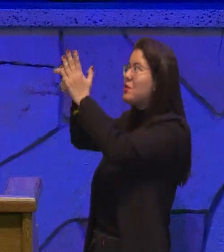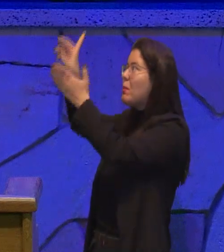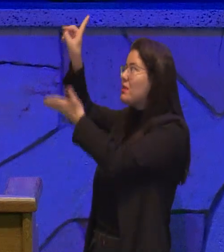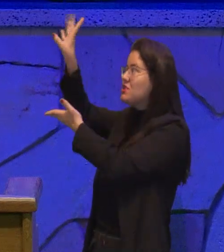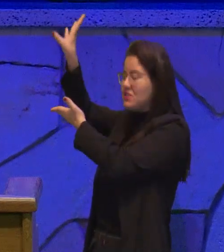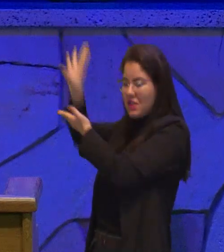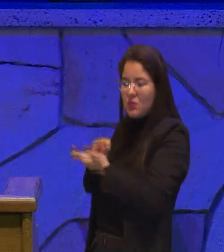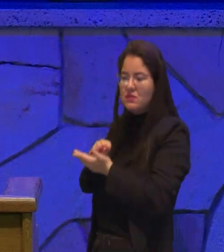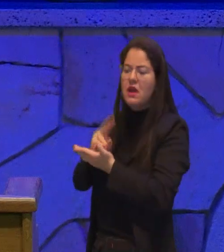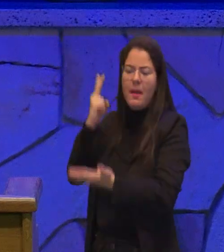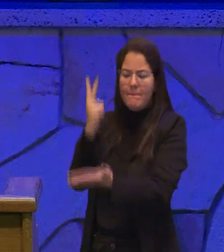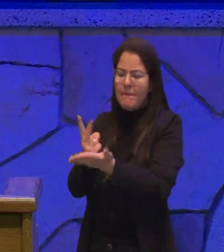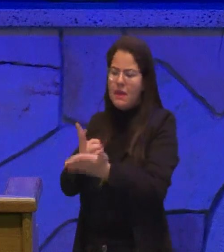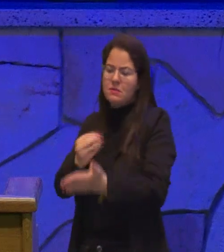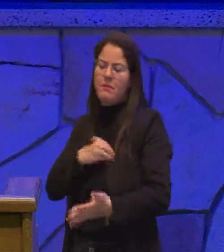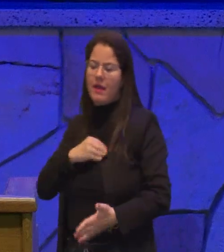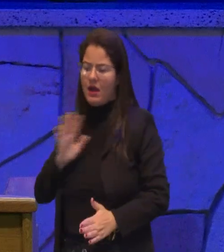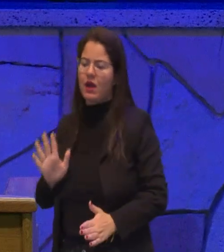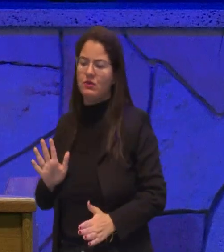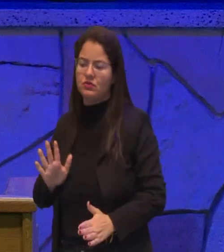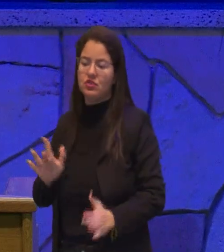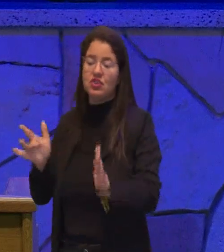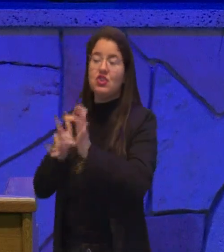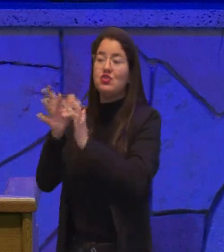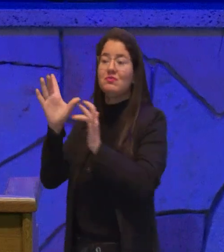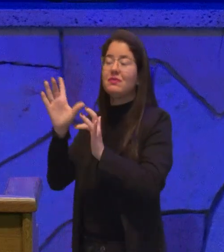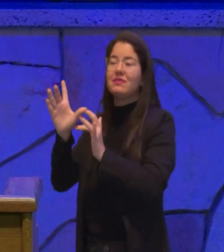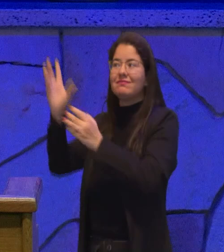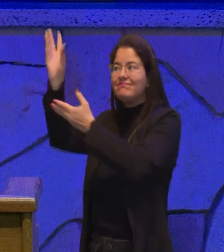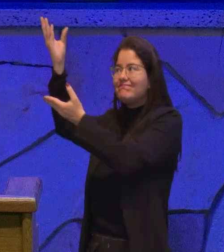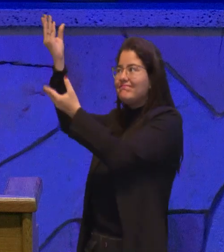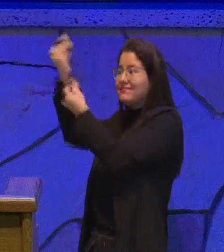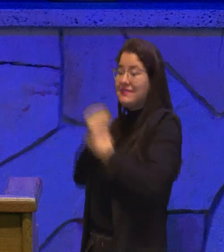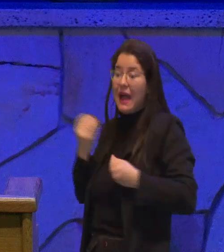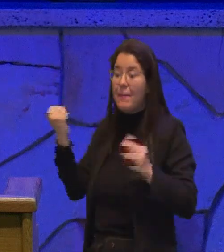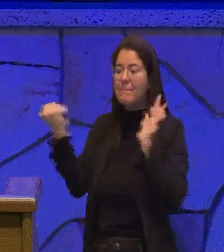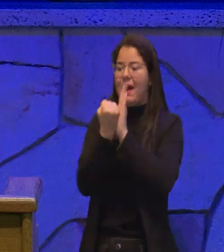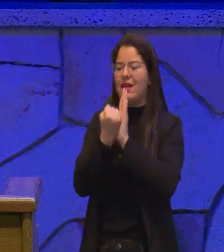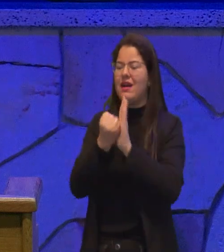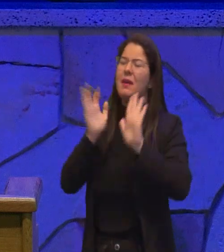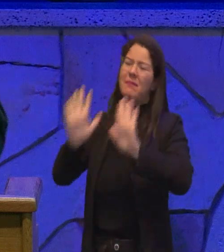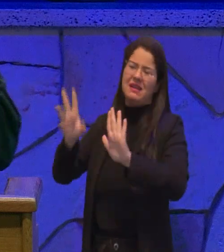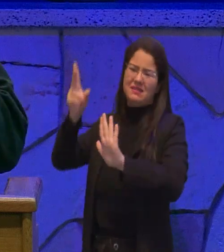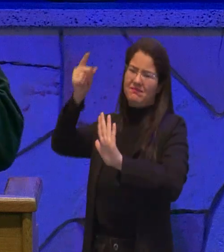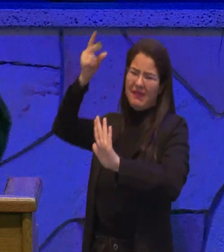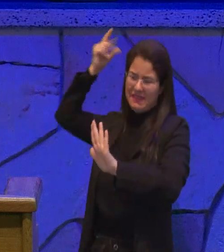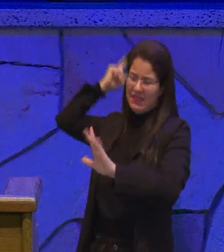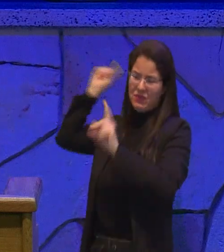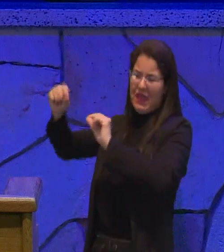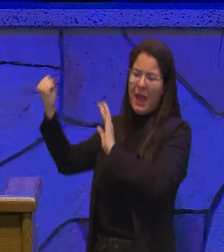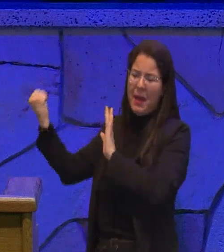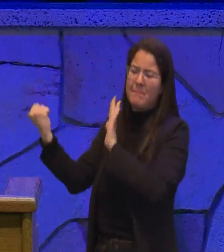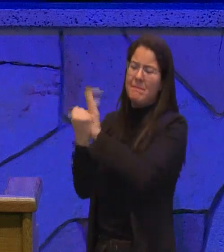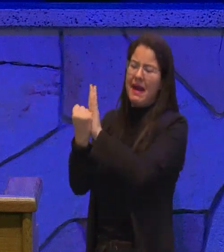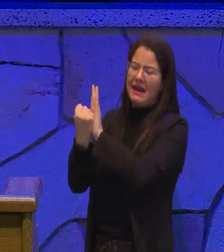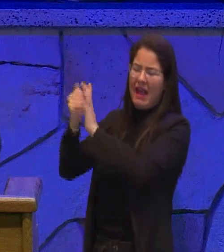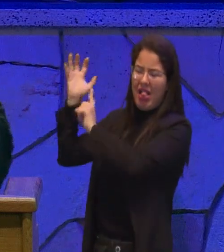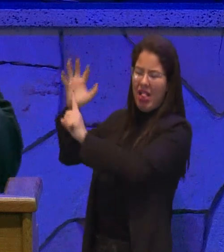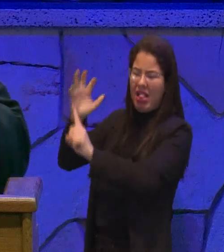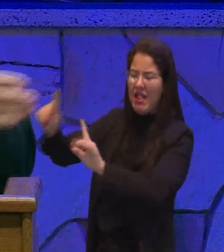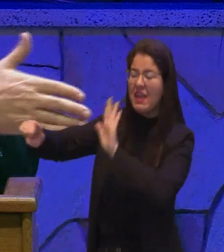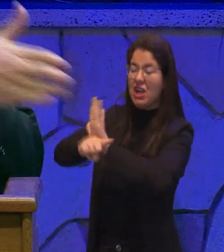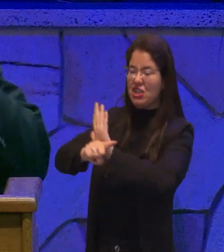numa situação de pecado, ele continua tendo essa marca, mas esta marca foi manchada, foi maculada, esta marca foi afetada